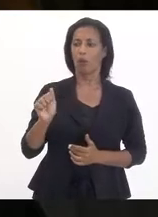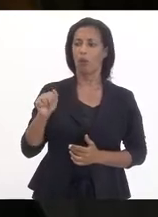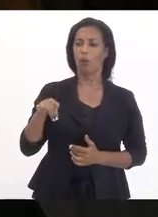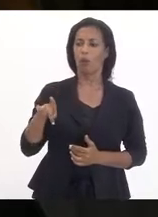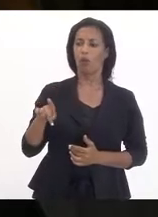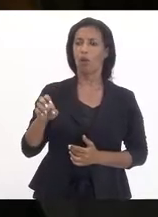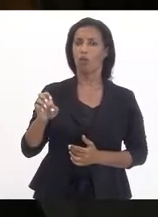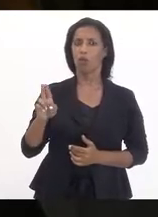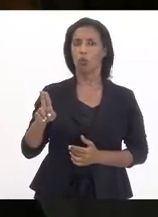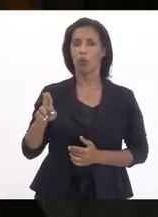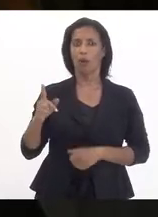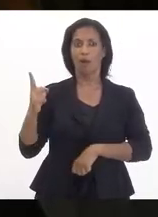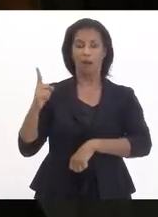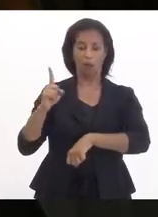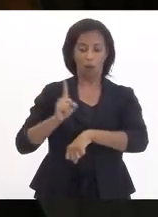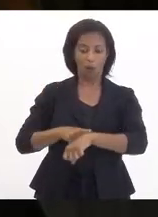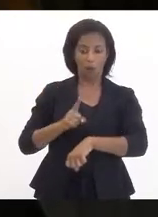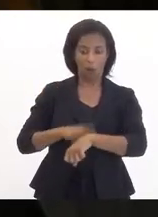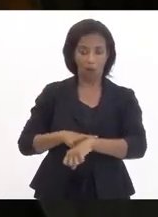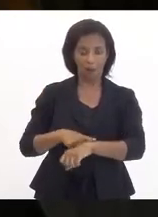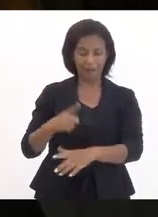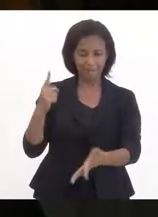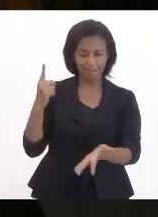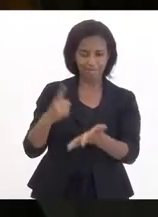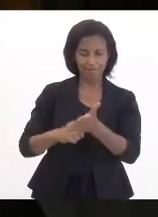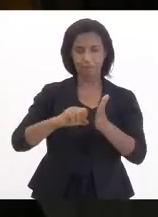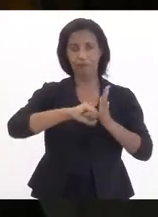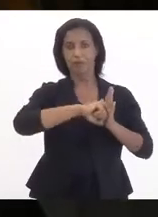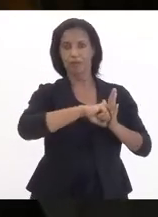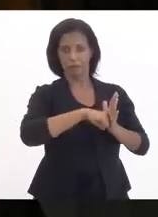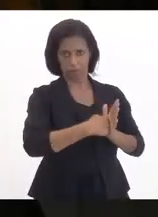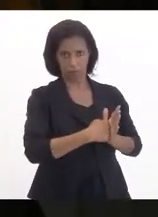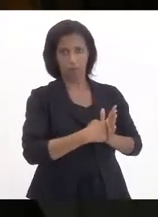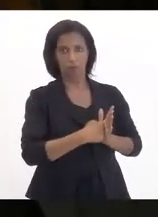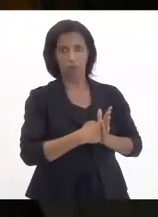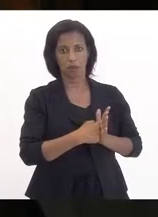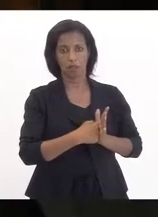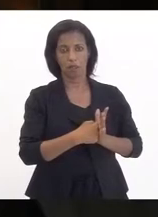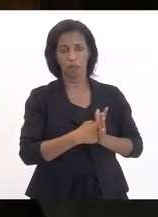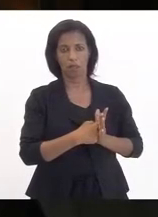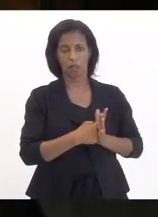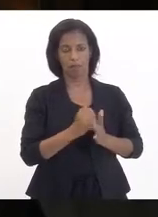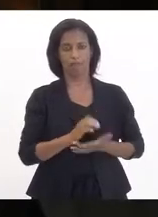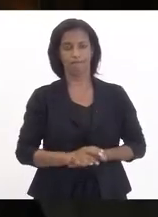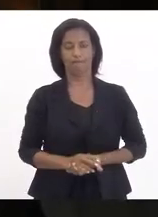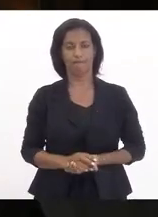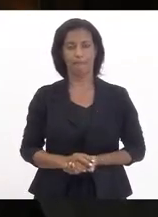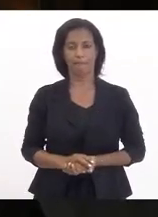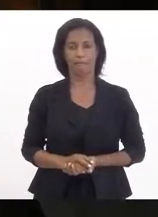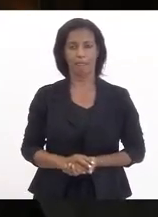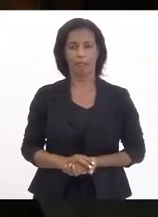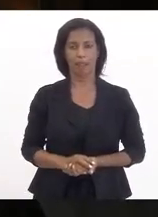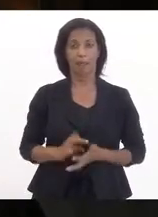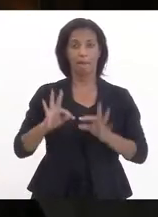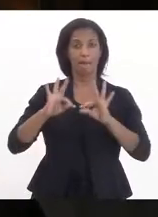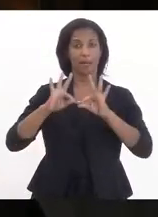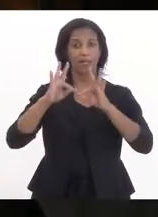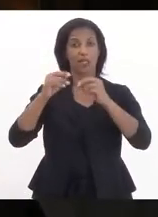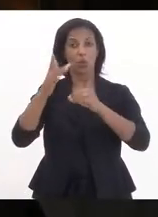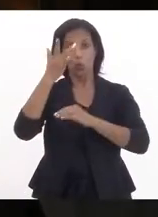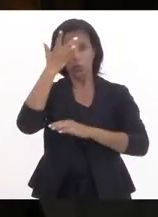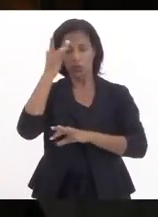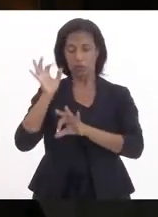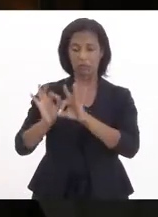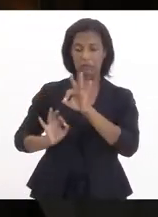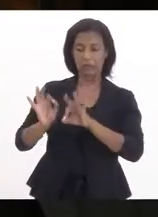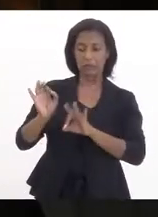Marcou hora para fechar e prazo para fechar, para que todo mundo se